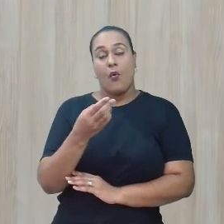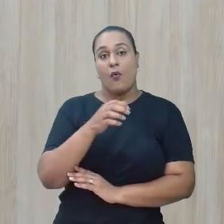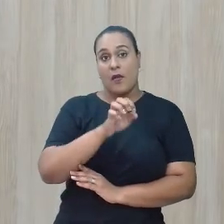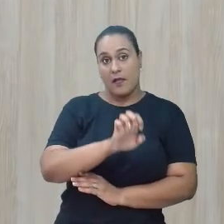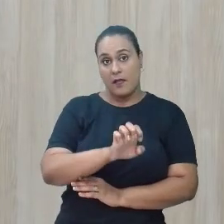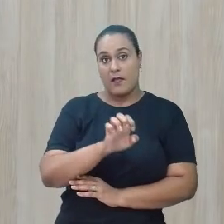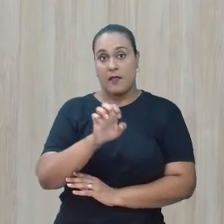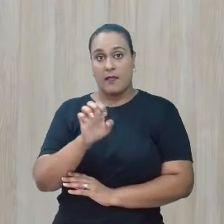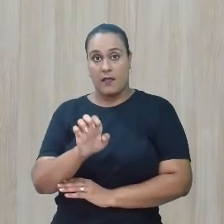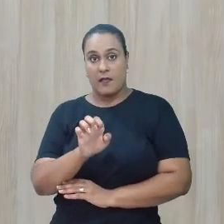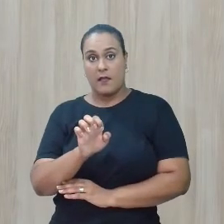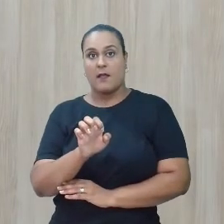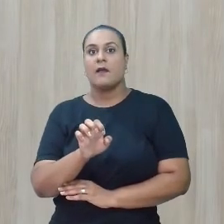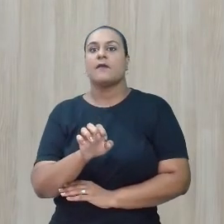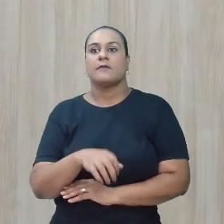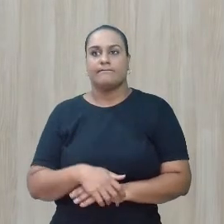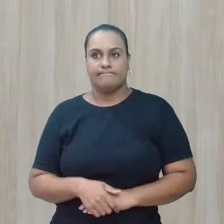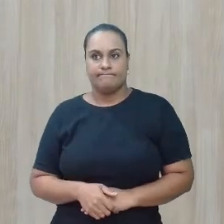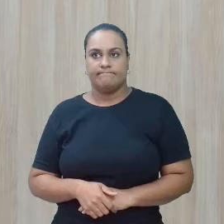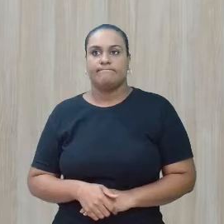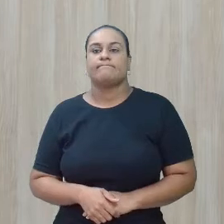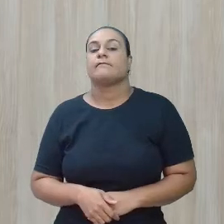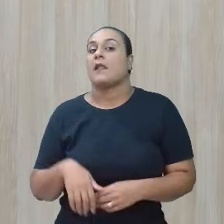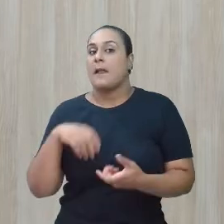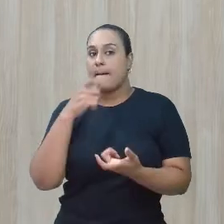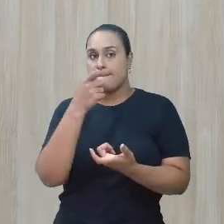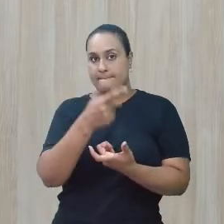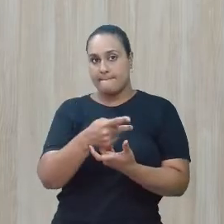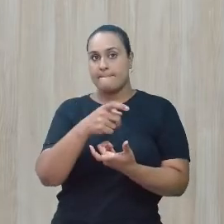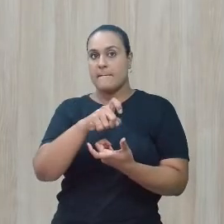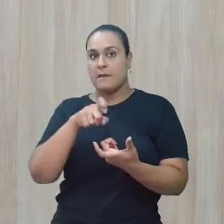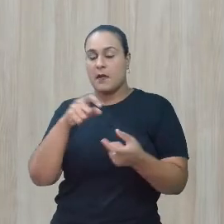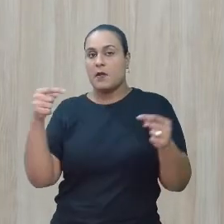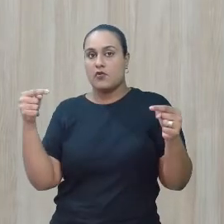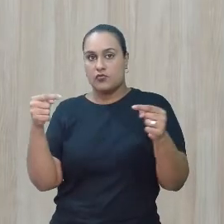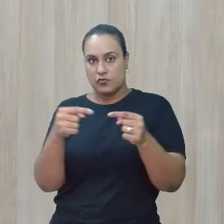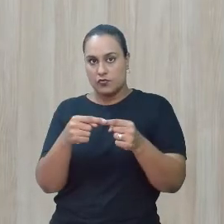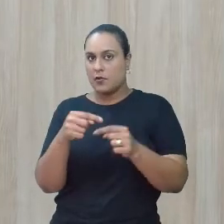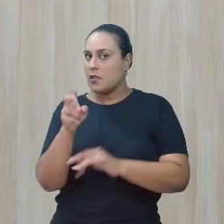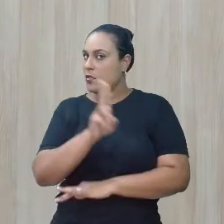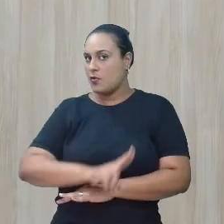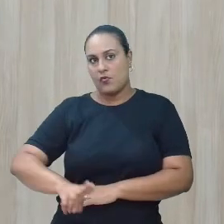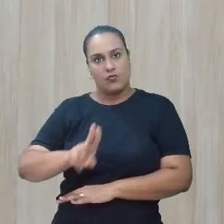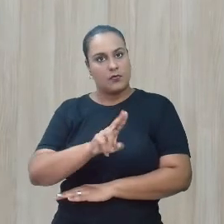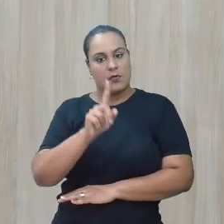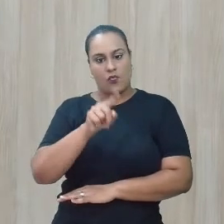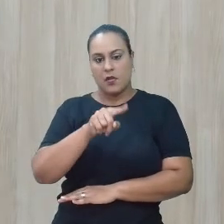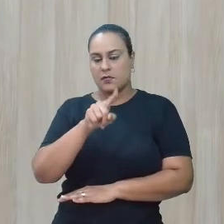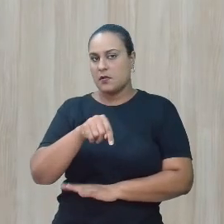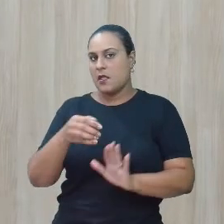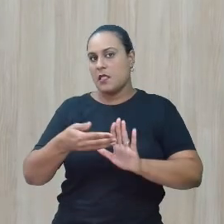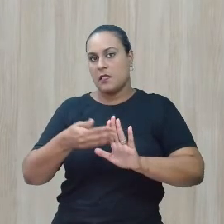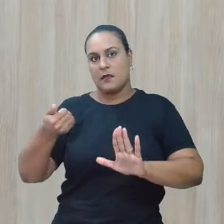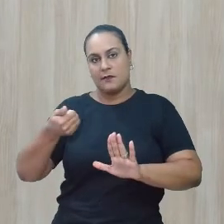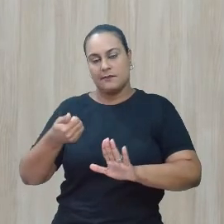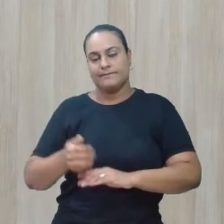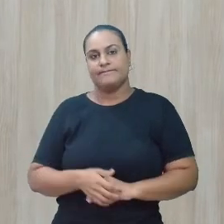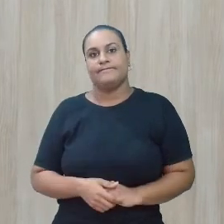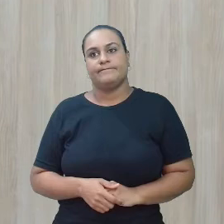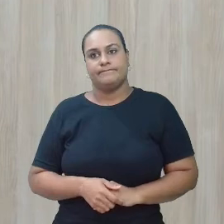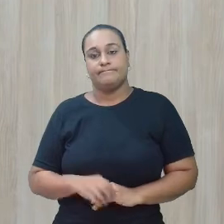vogais O, E e essa palavra for paroxítona, eu não utilizo mais o acento